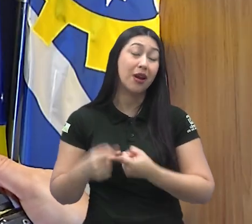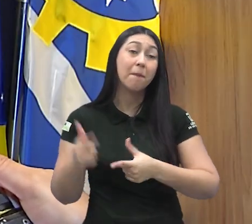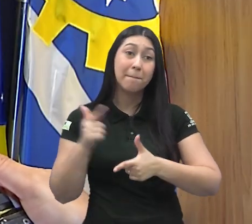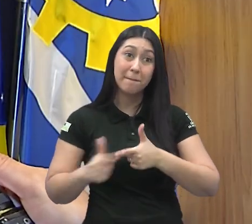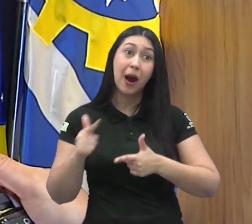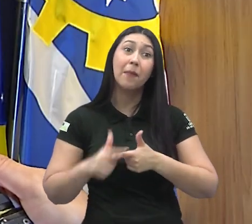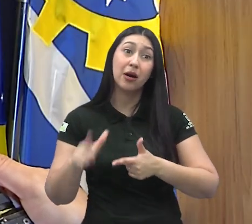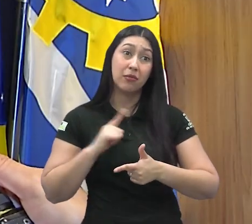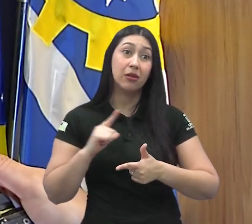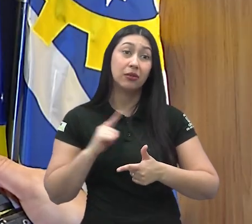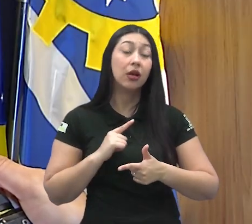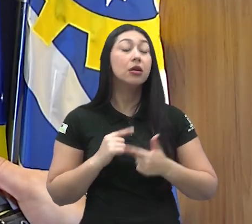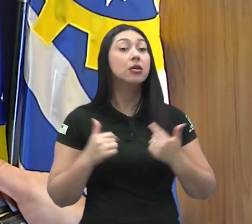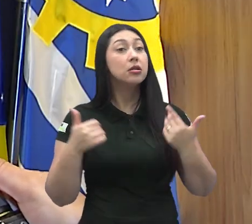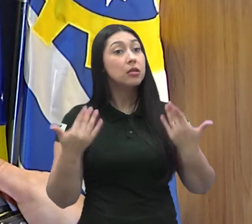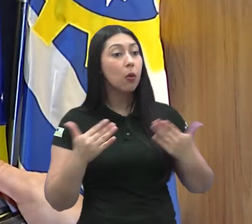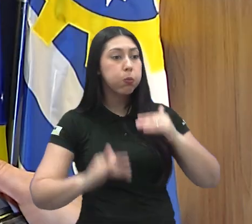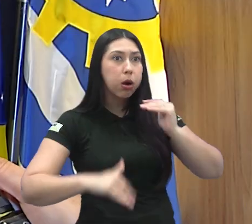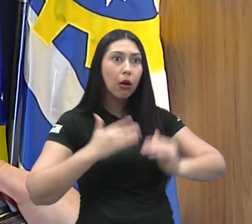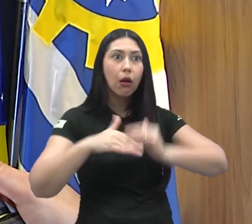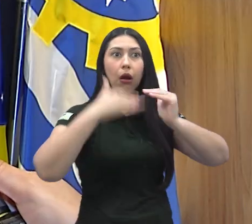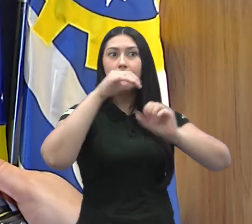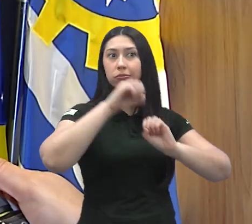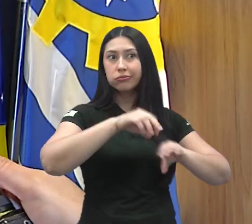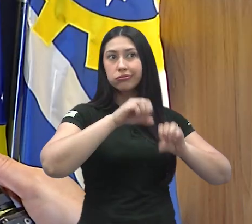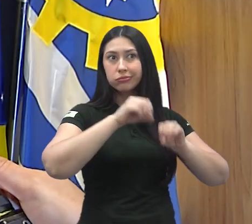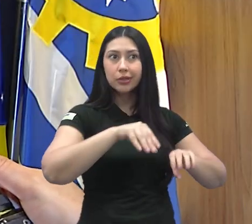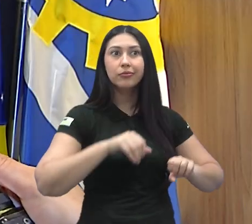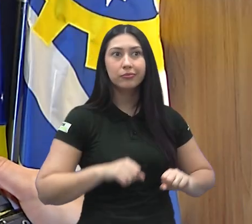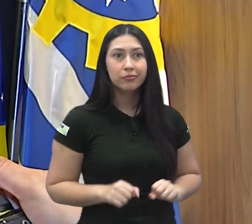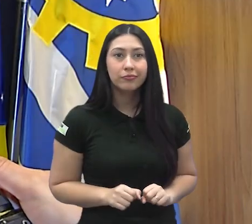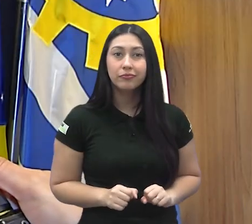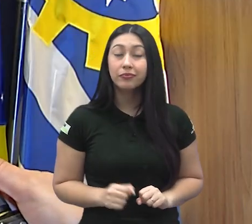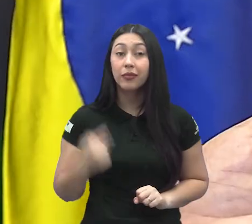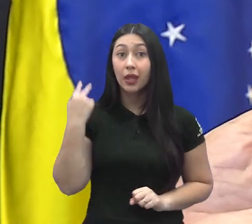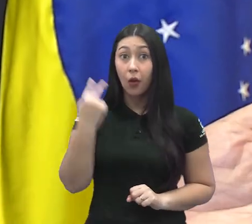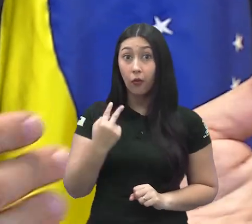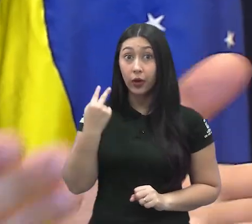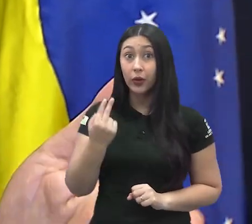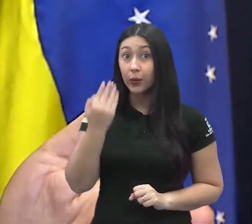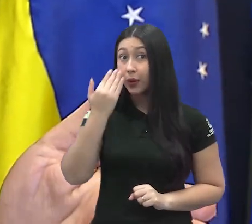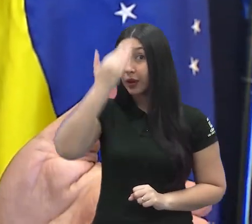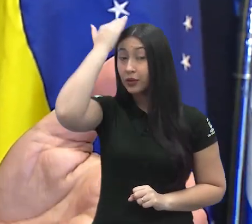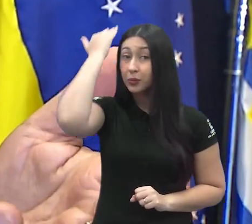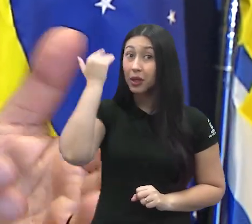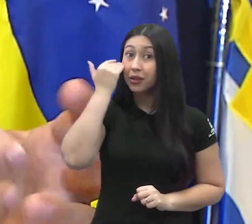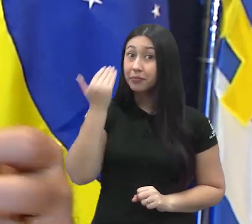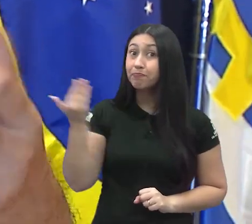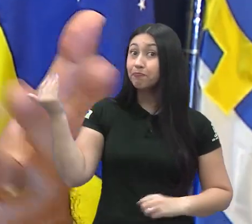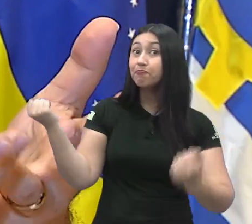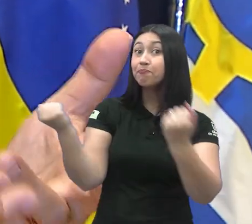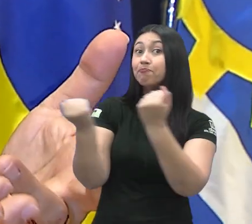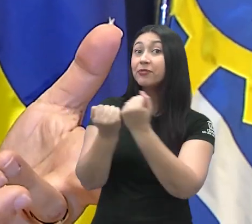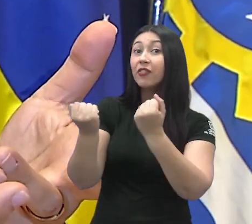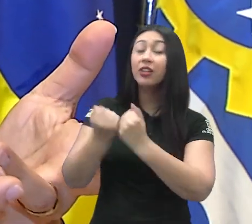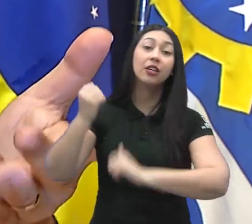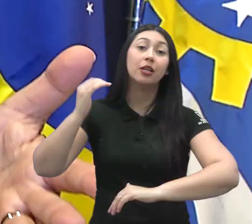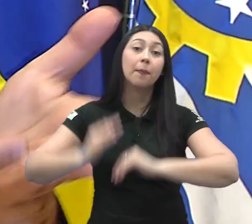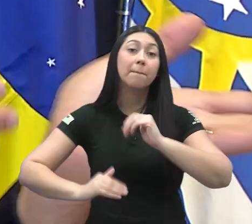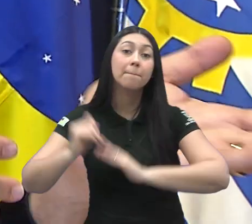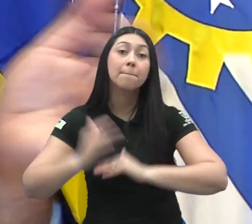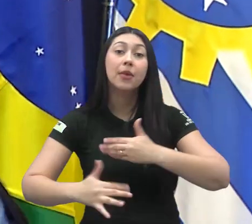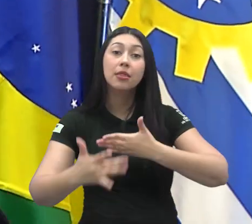passando por esse problema da dependência. Então, eu creio que a gente vai ter um avanço muito grande na educação. O vereador Cláudio Apolinário defende